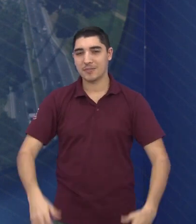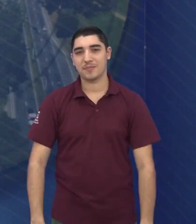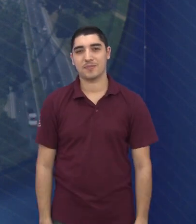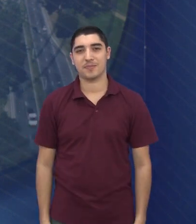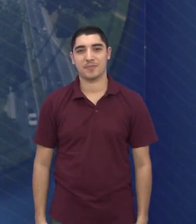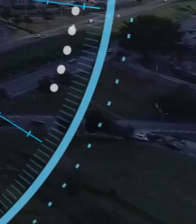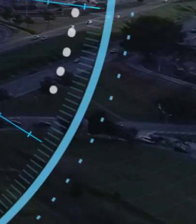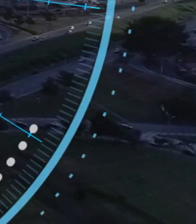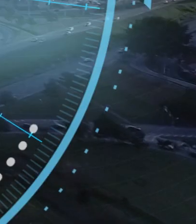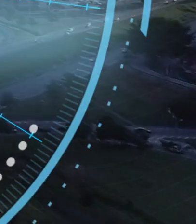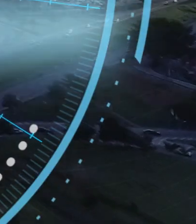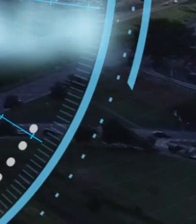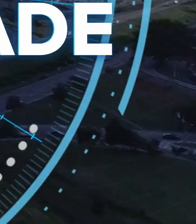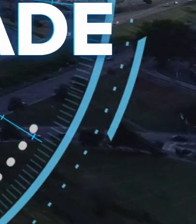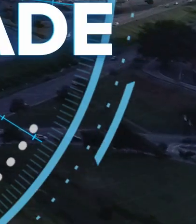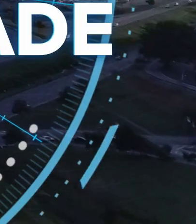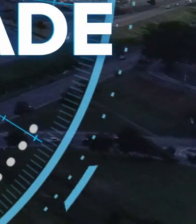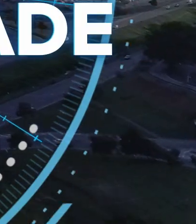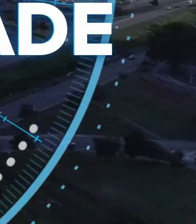debater.